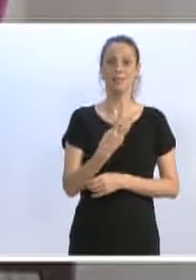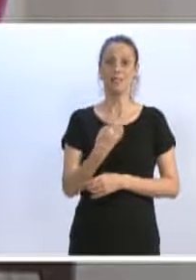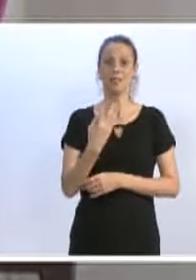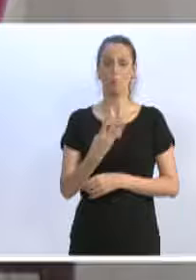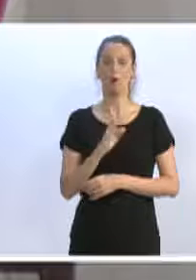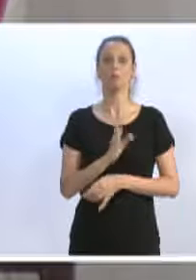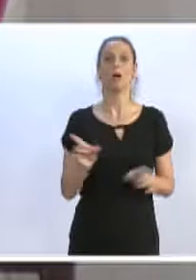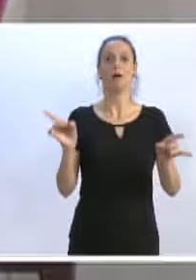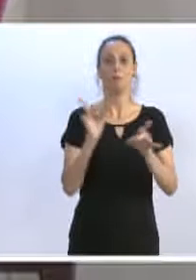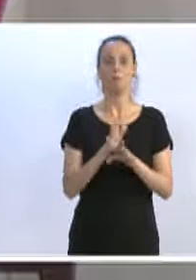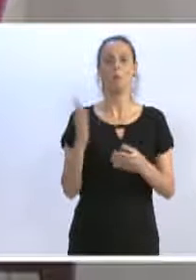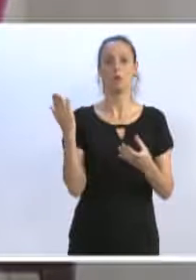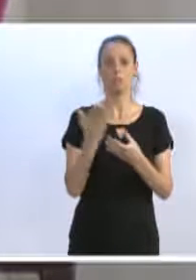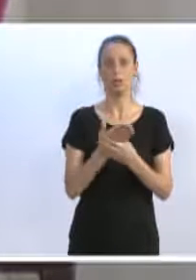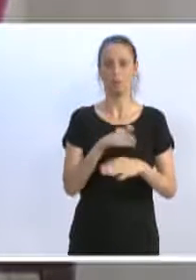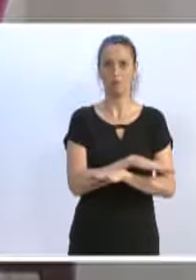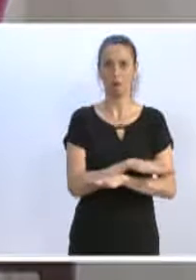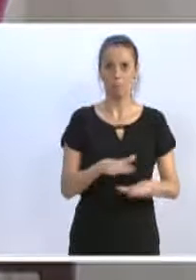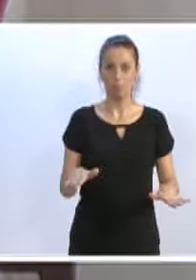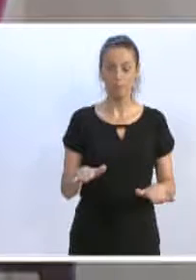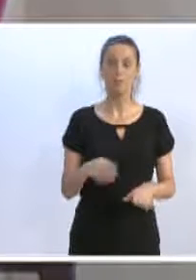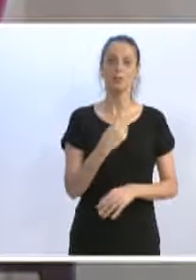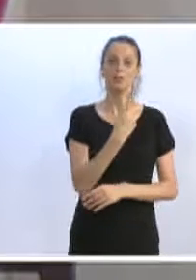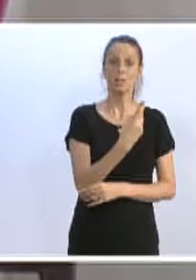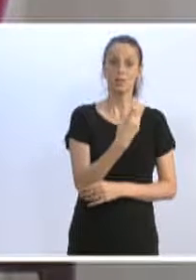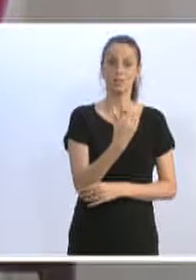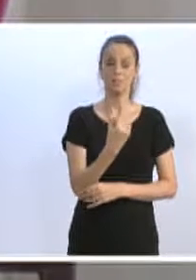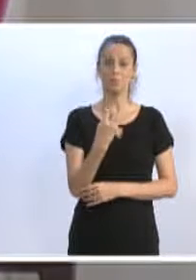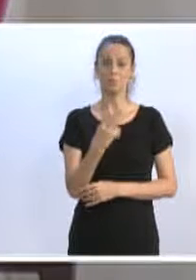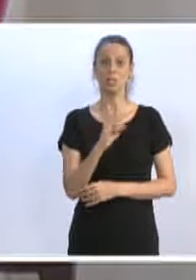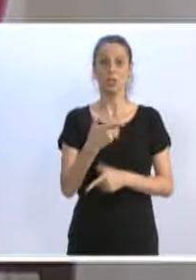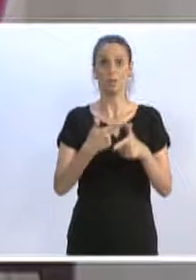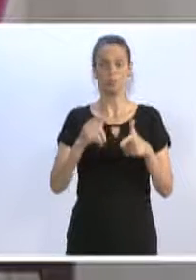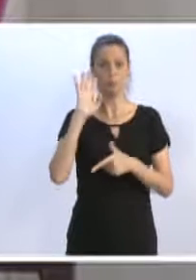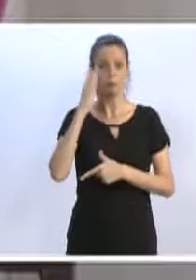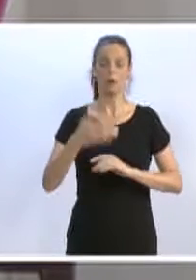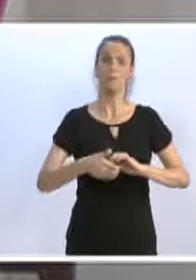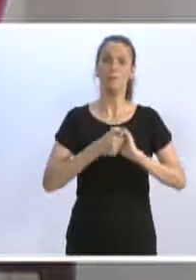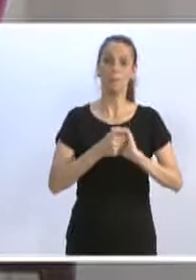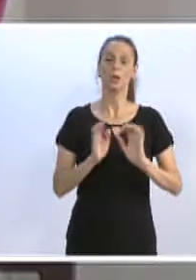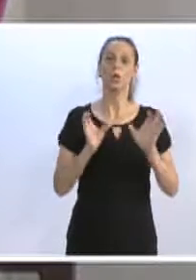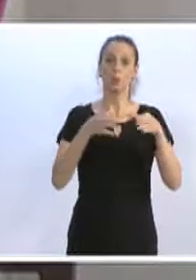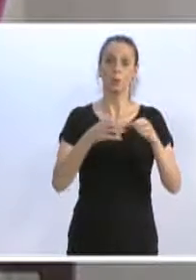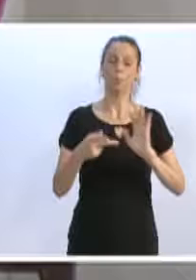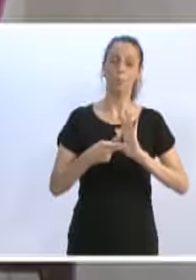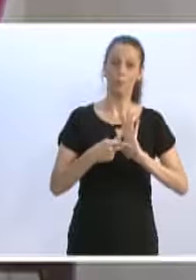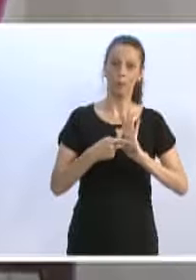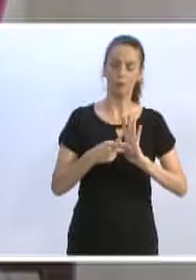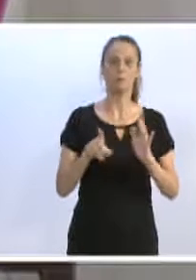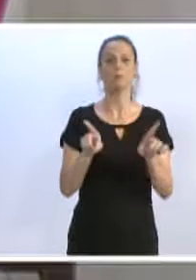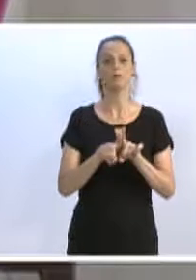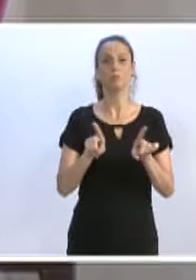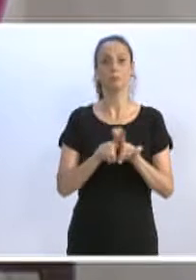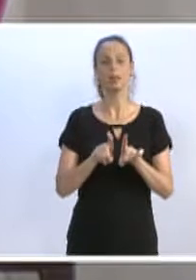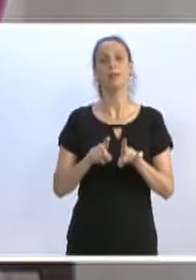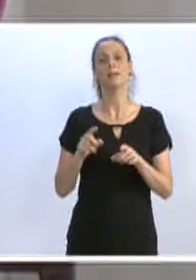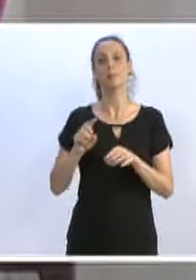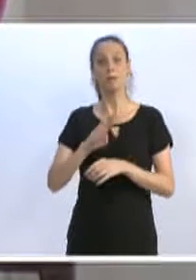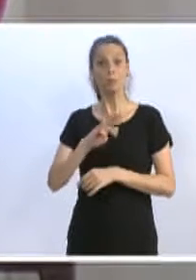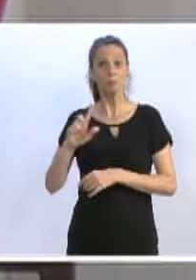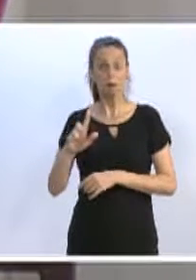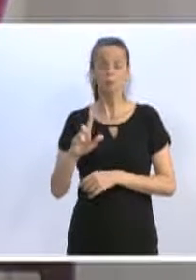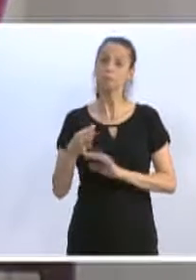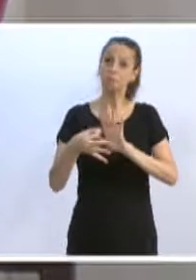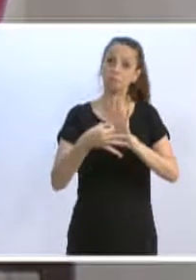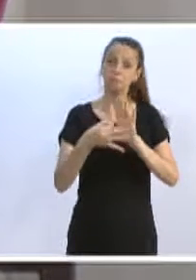foram finalizadas e o índice de 163 foram resolvidos parabéns à equipe do procon parabéns a cidade não é al fica a dica